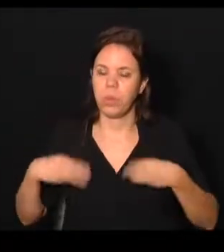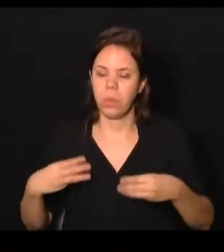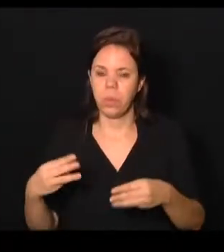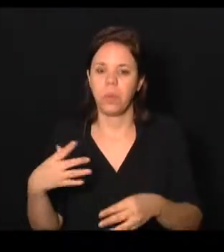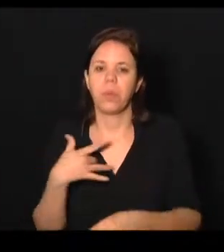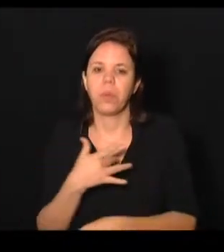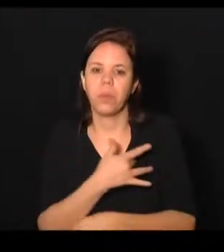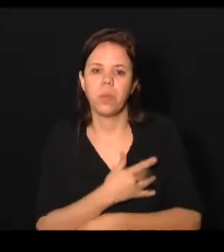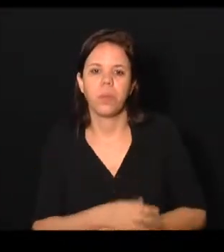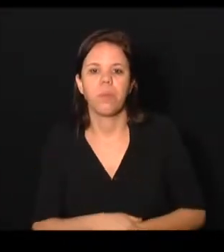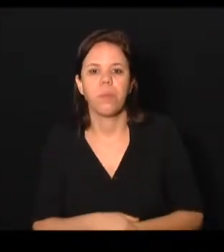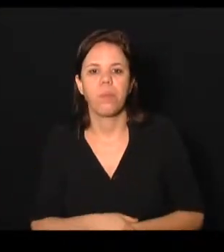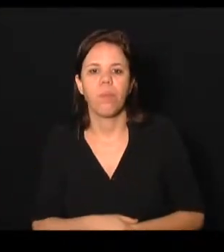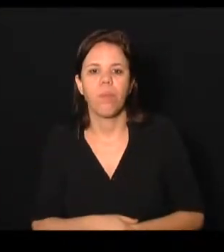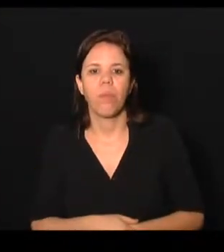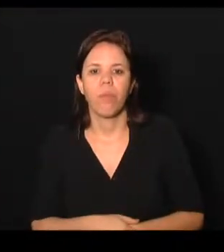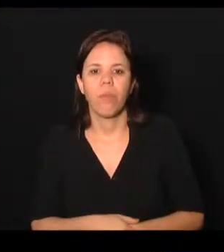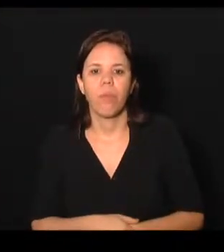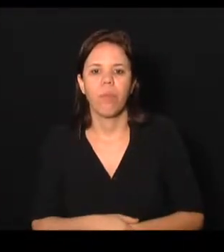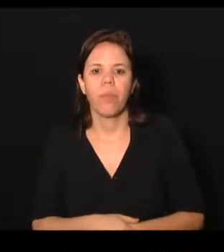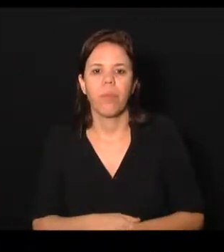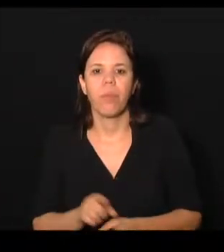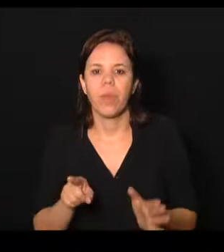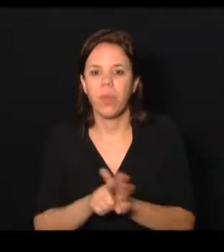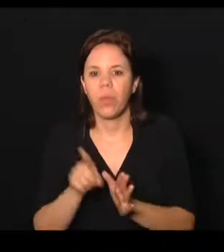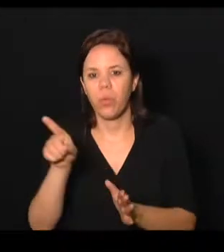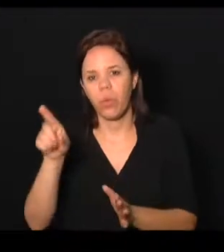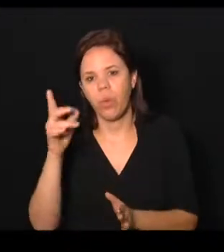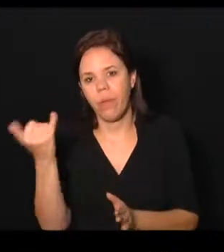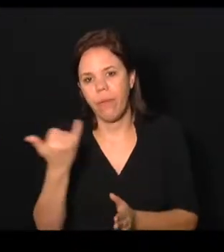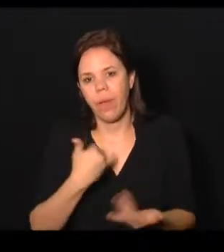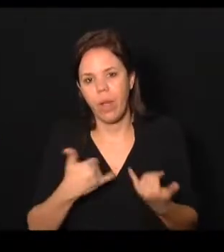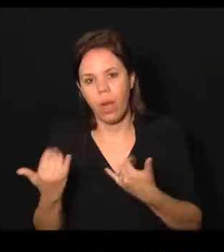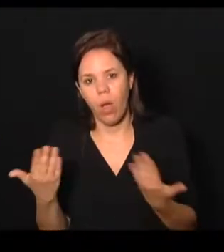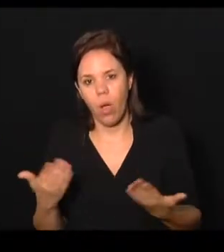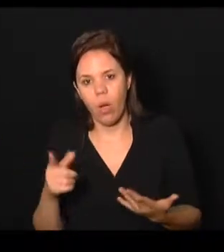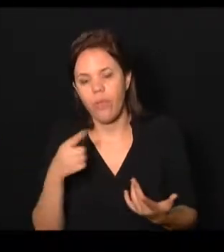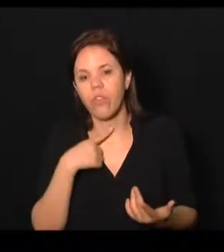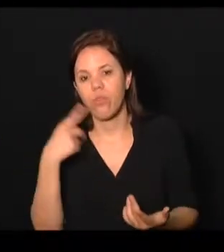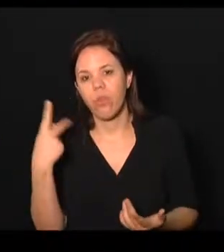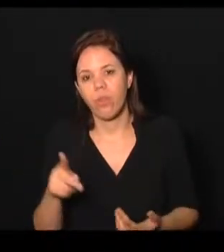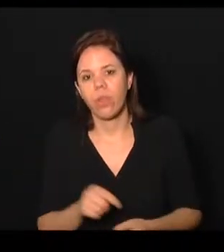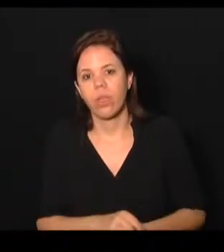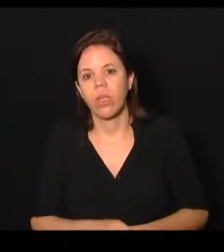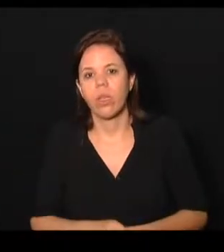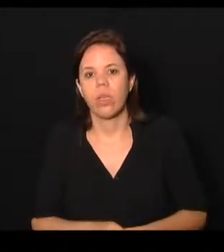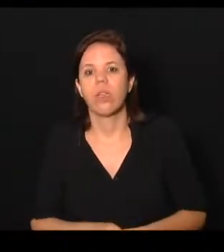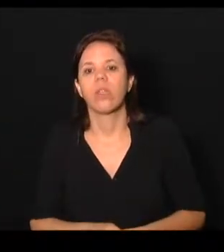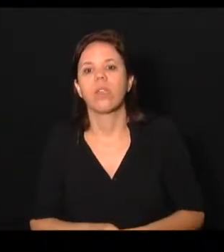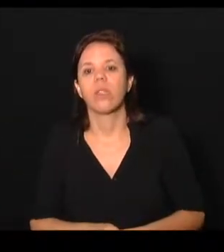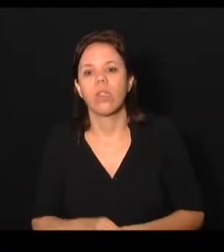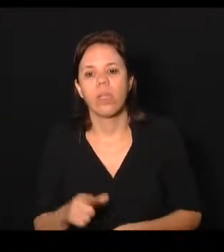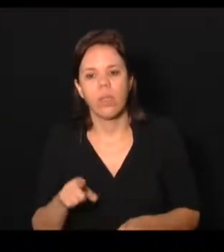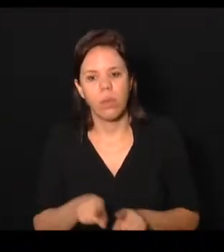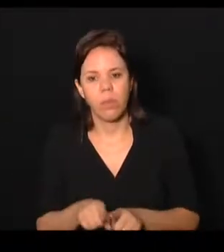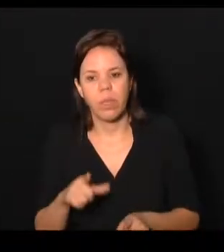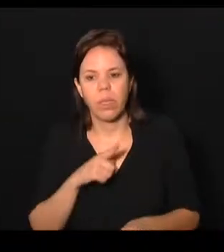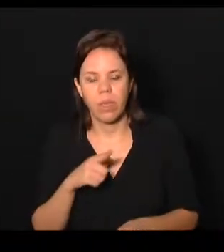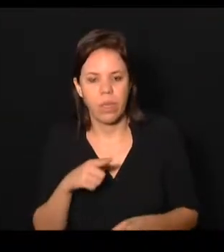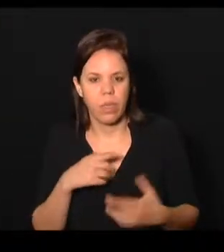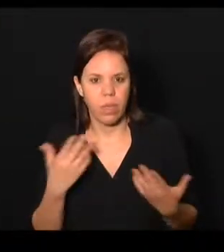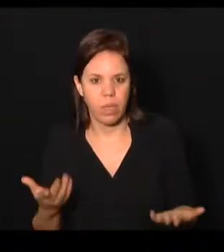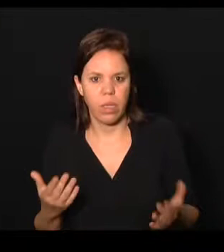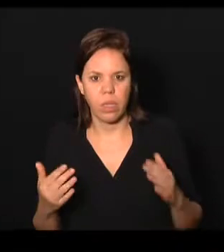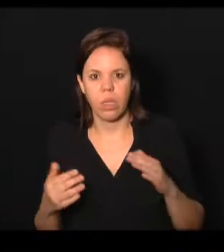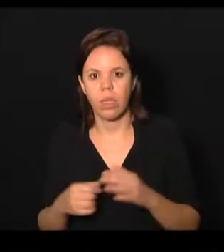Saúde, questões como essa que o senhor está colocando agora, se for a sua vontade, né? E existe uma